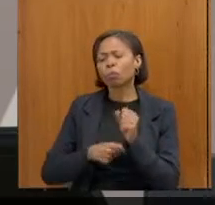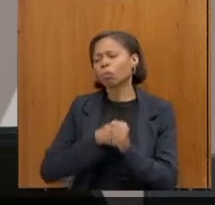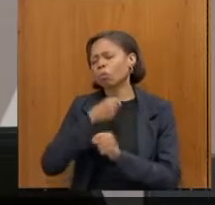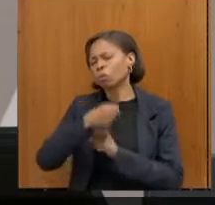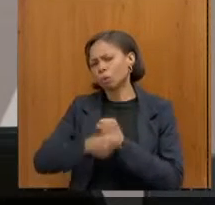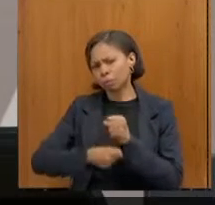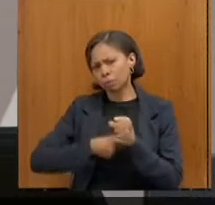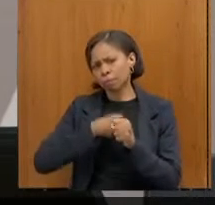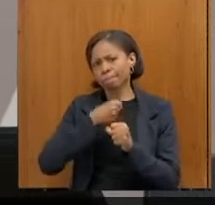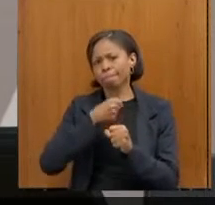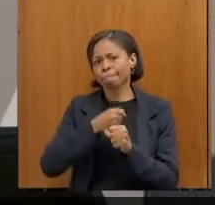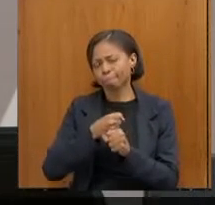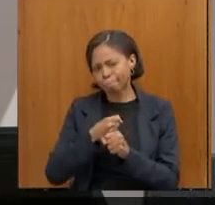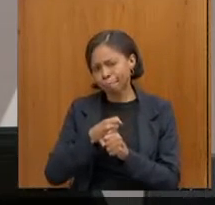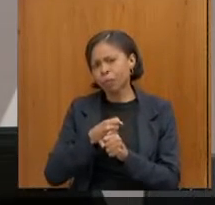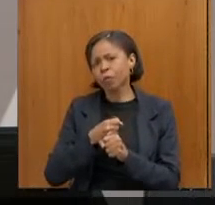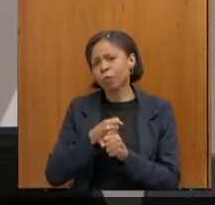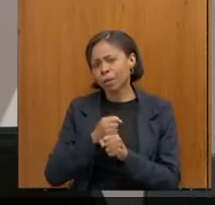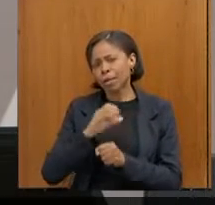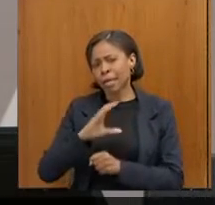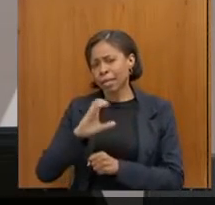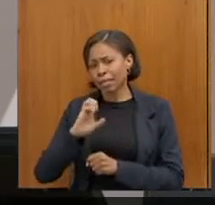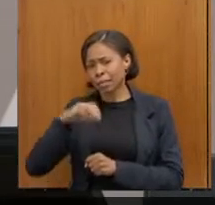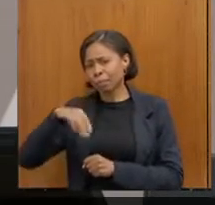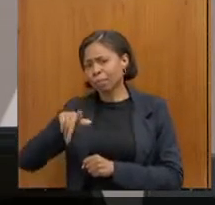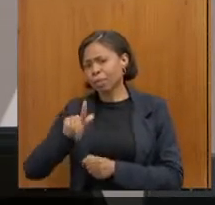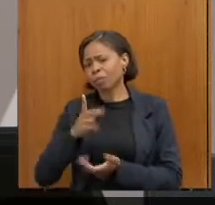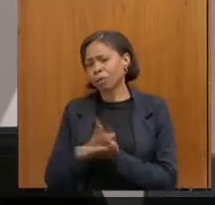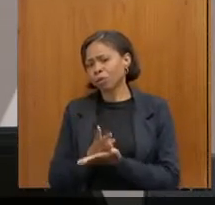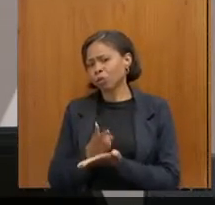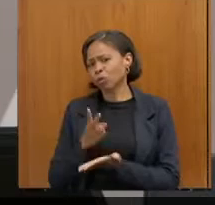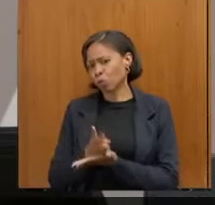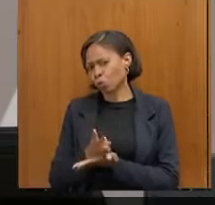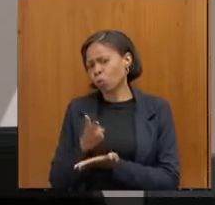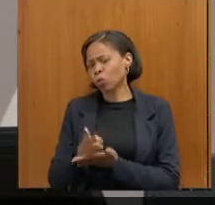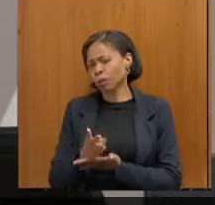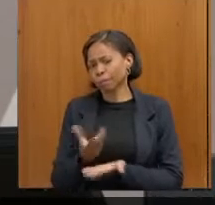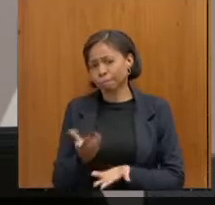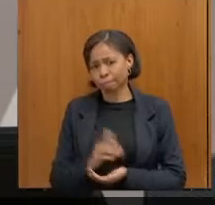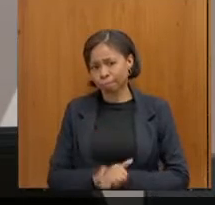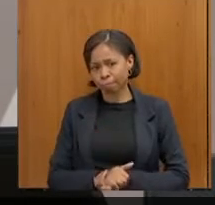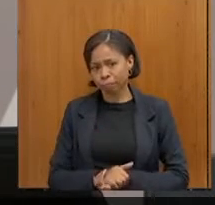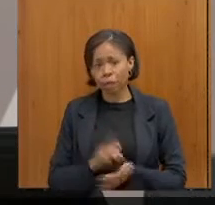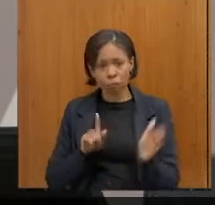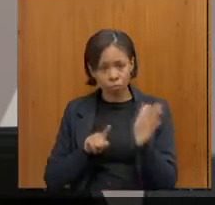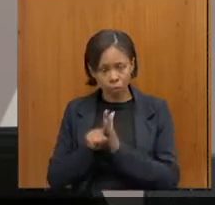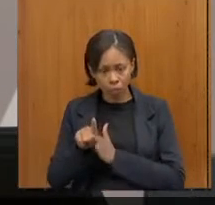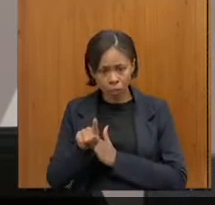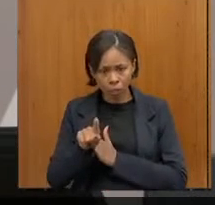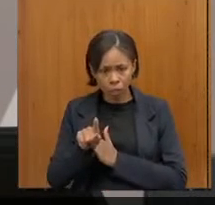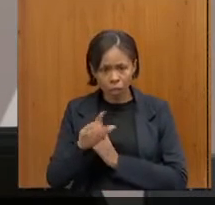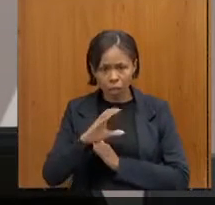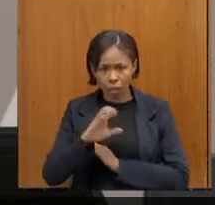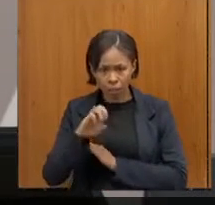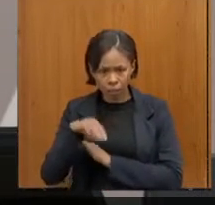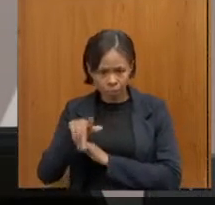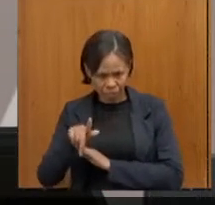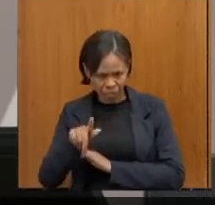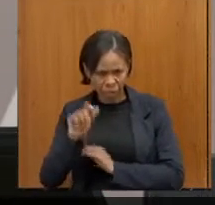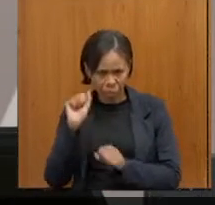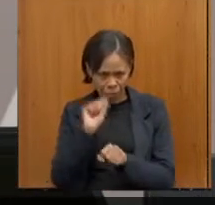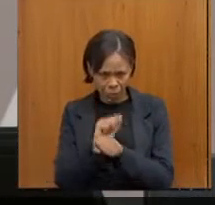e a nossa Cemig em pé a Cemig parou de fazer venda casada